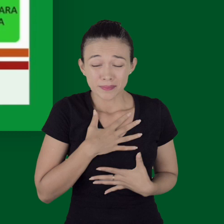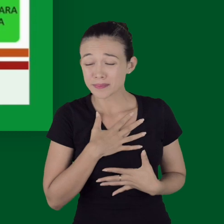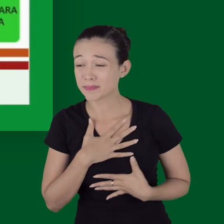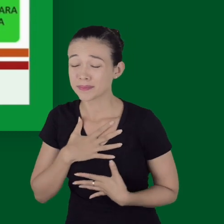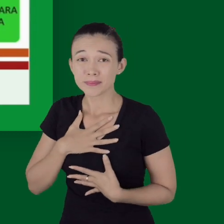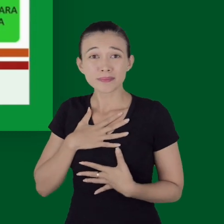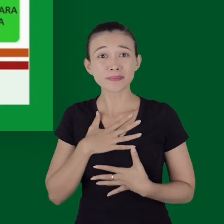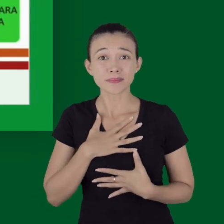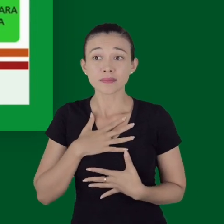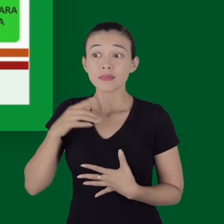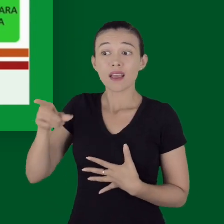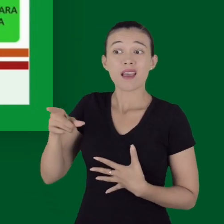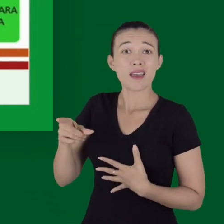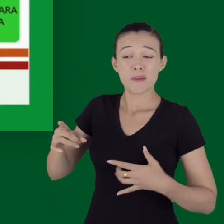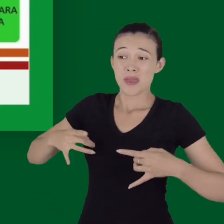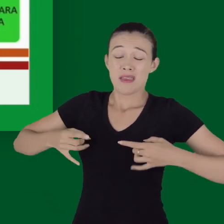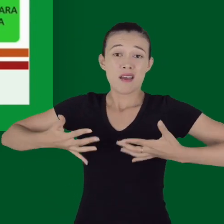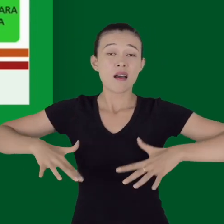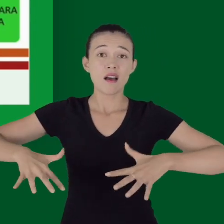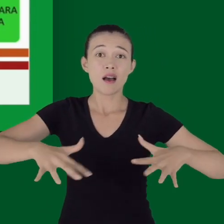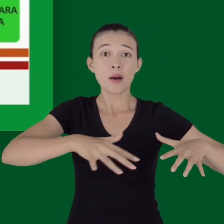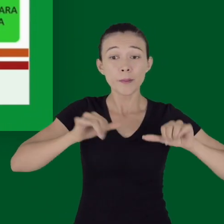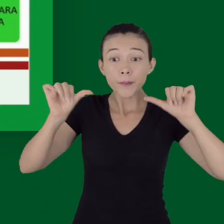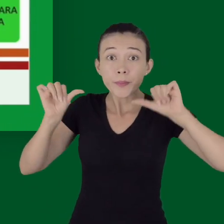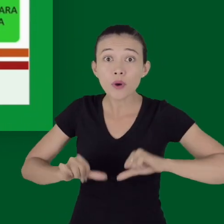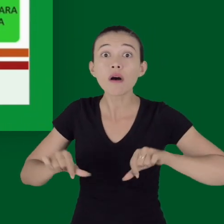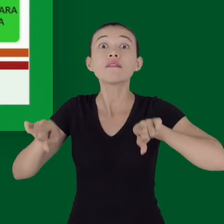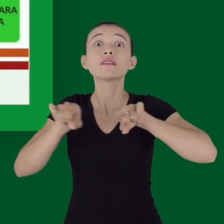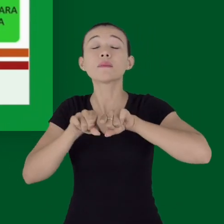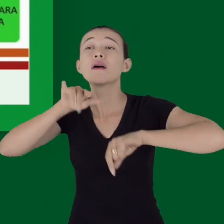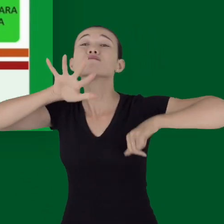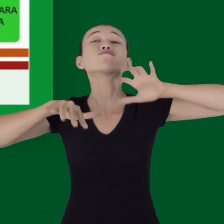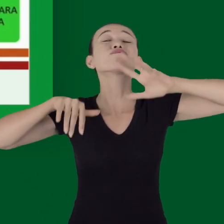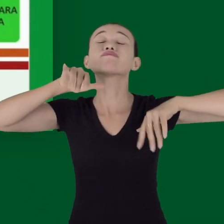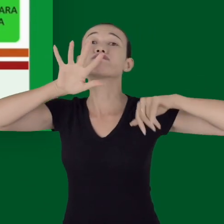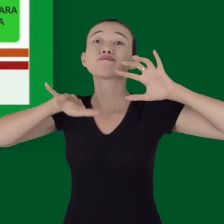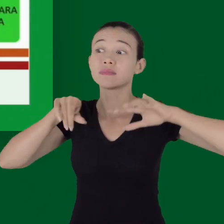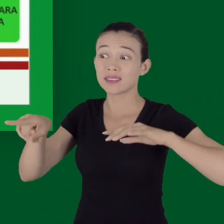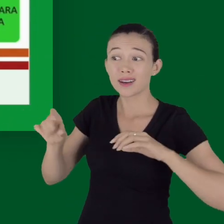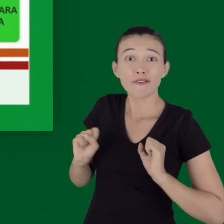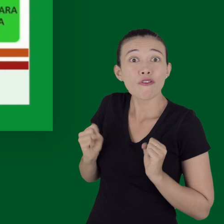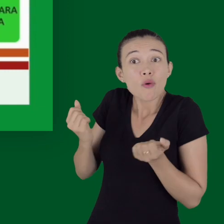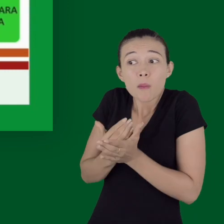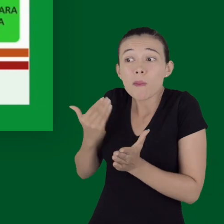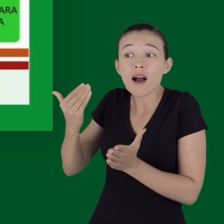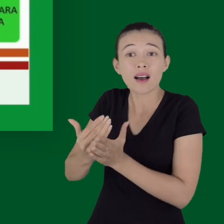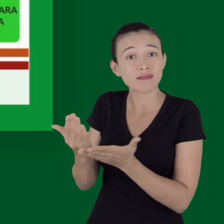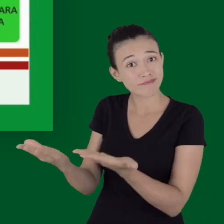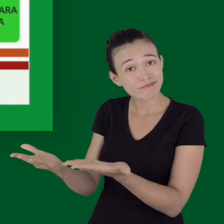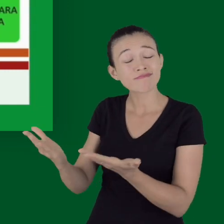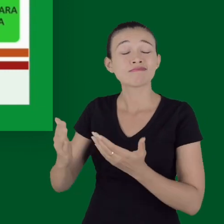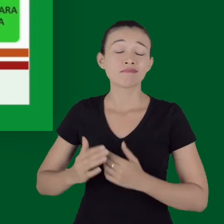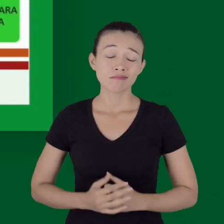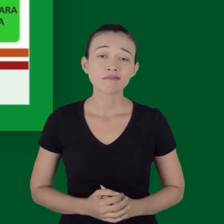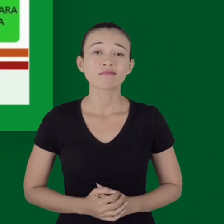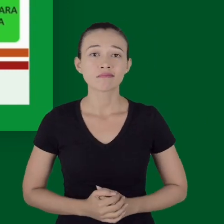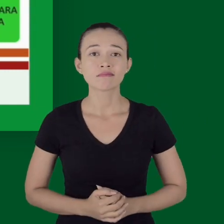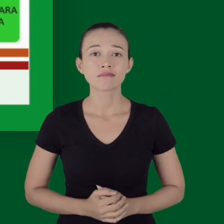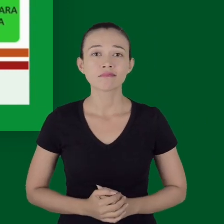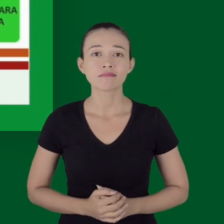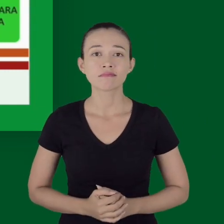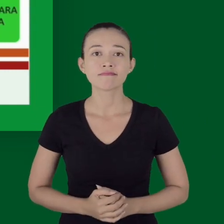ar, essa dispneia, essa sensação de falta de ar, dispneia, e o aumento da atividade física para permanecer na superfície,